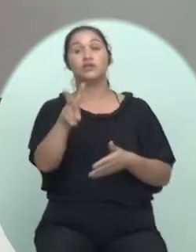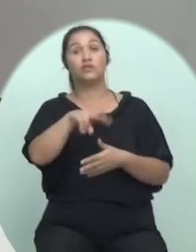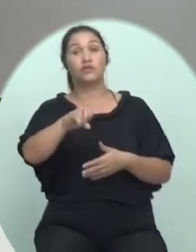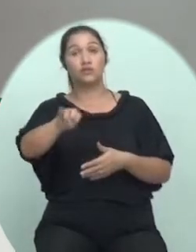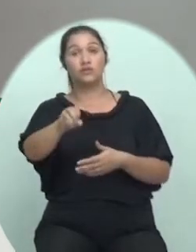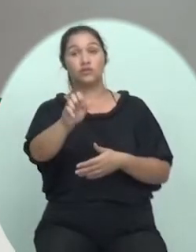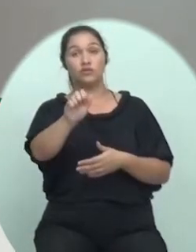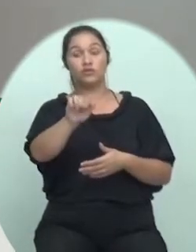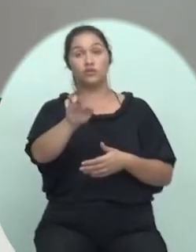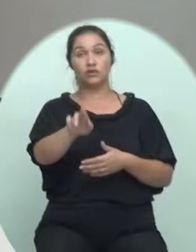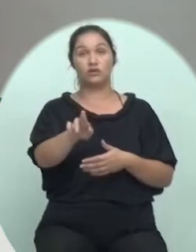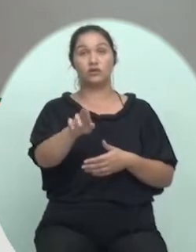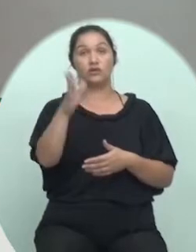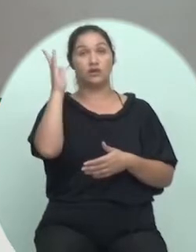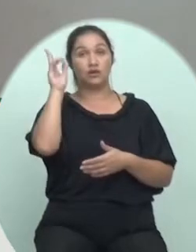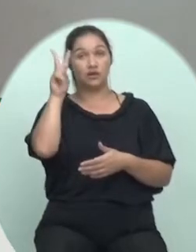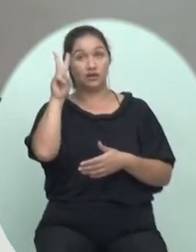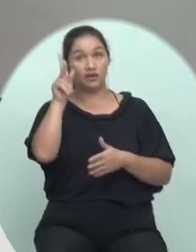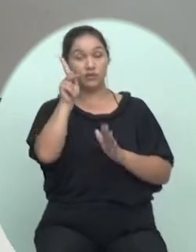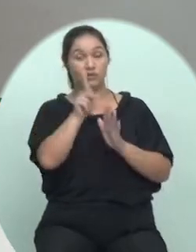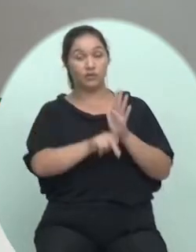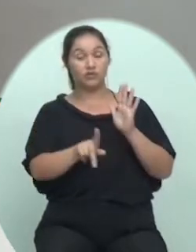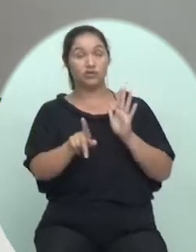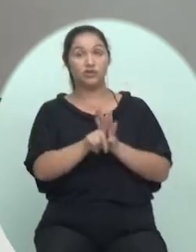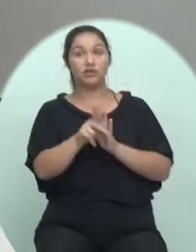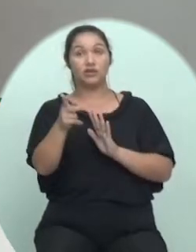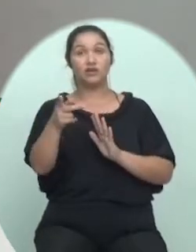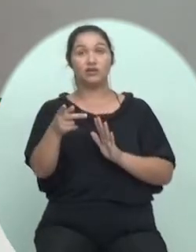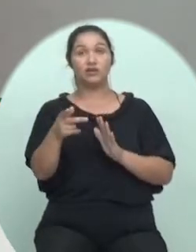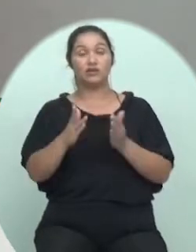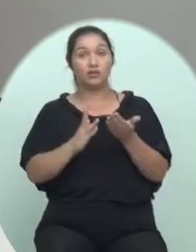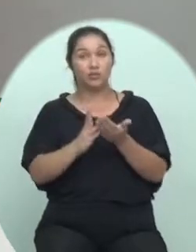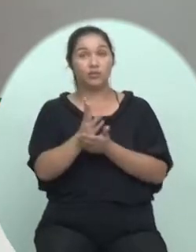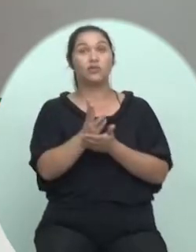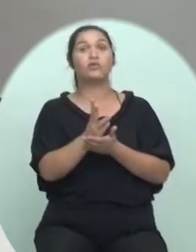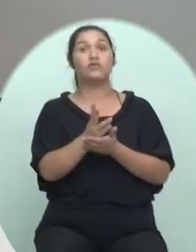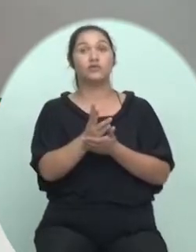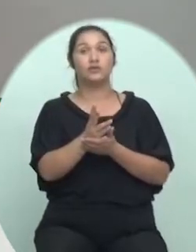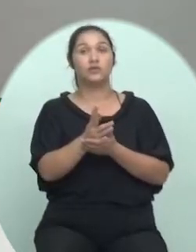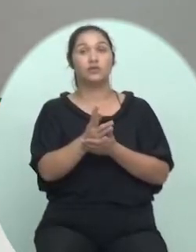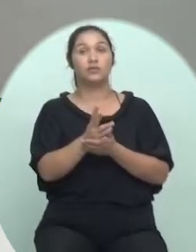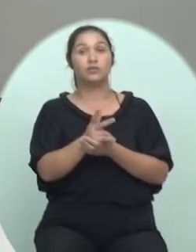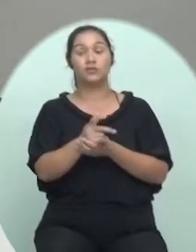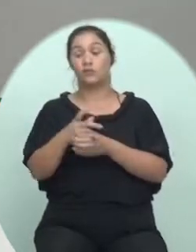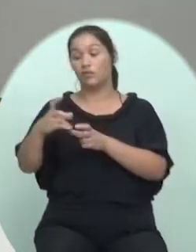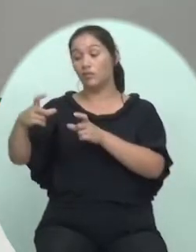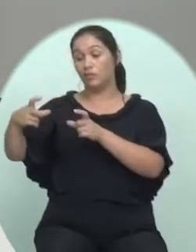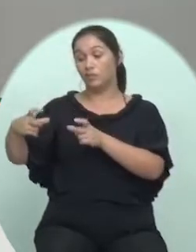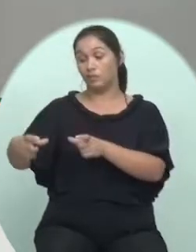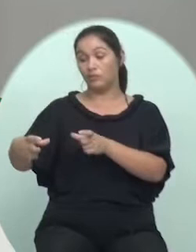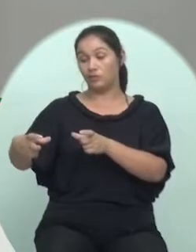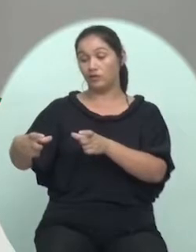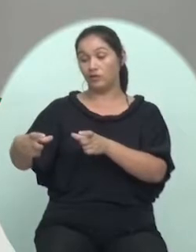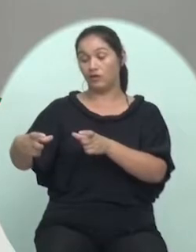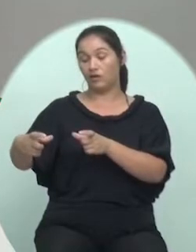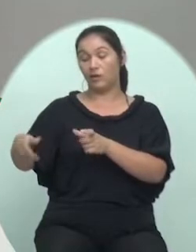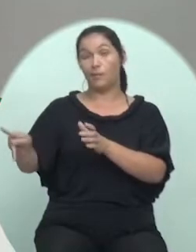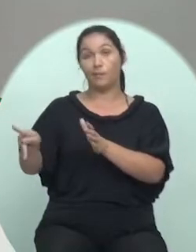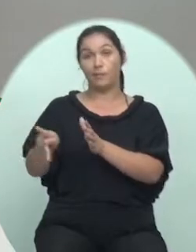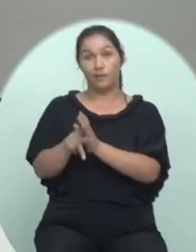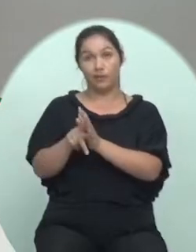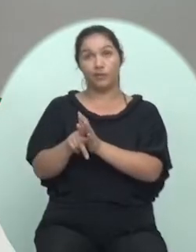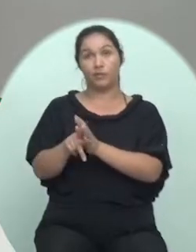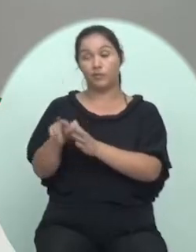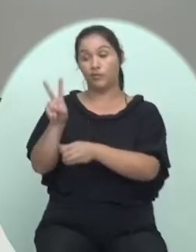Alexandre, aquele projeto que aprovamos no ano passado, da criação do Núcleo de Bem-Estar Animal, a causa animal é defendido por vários vereadores nessa